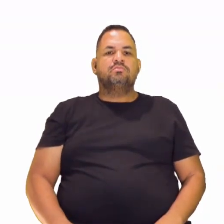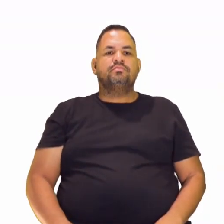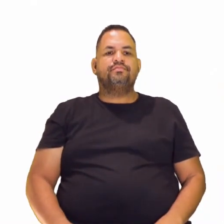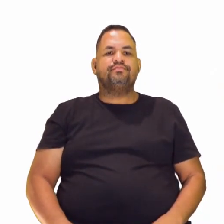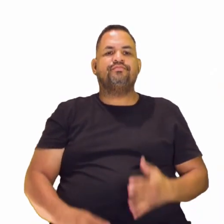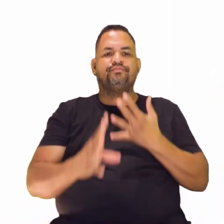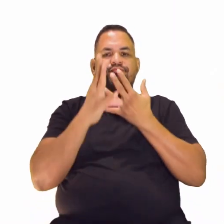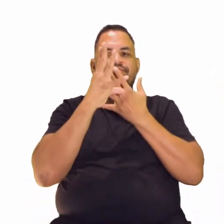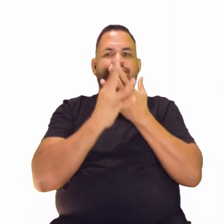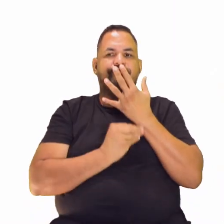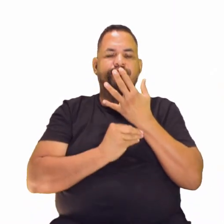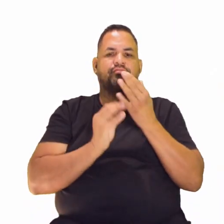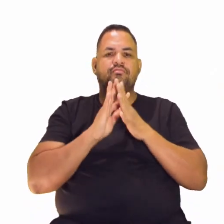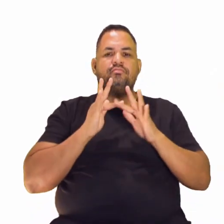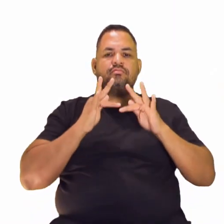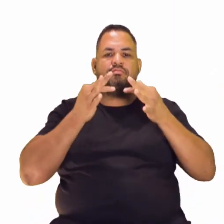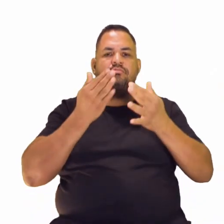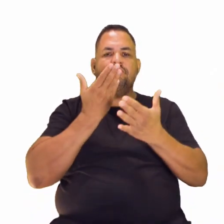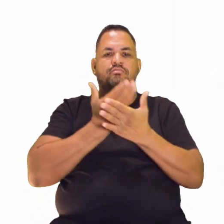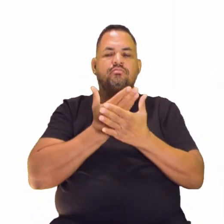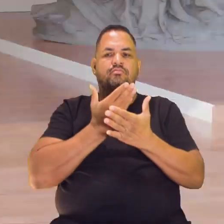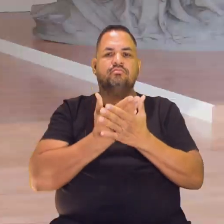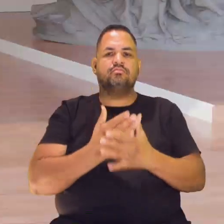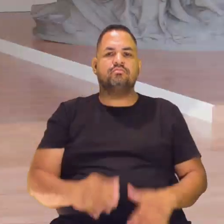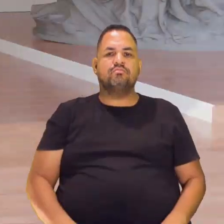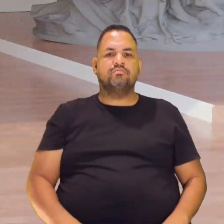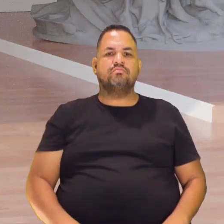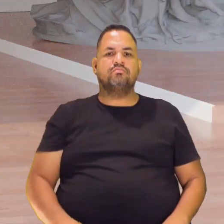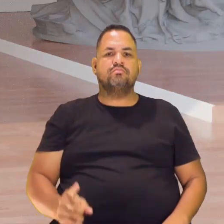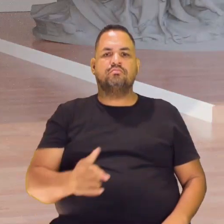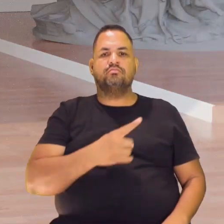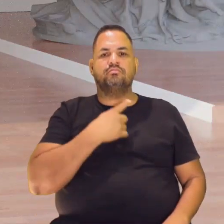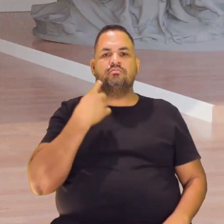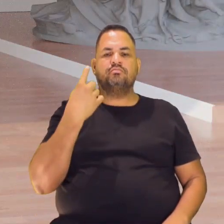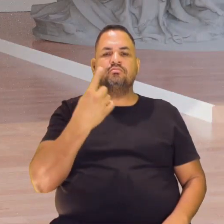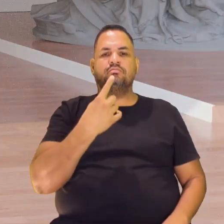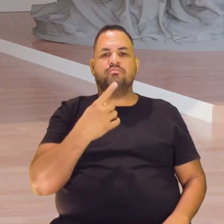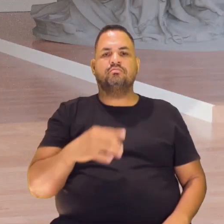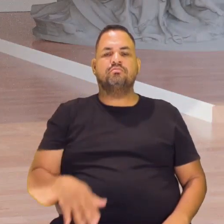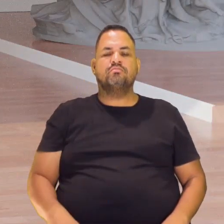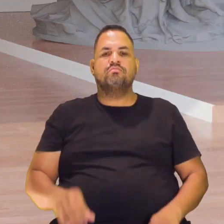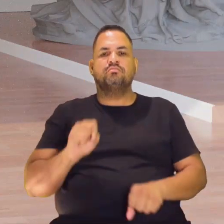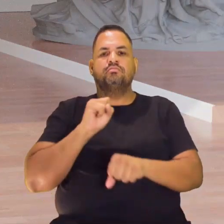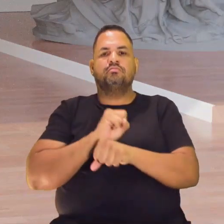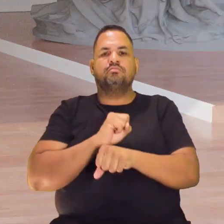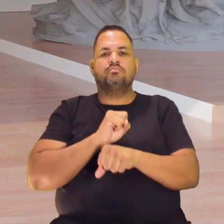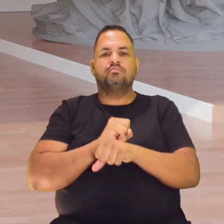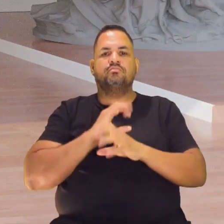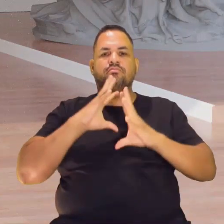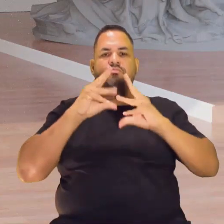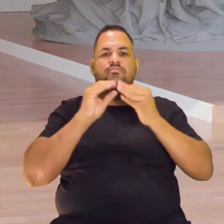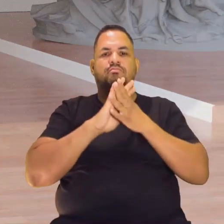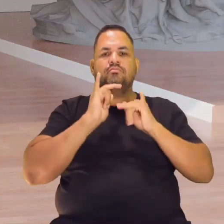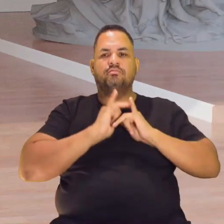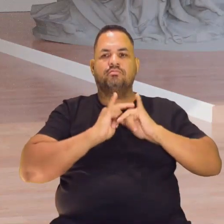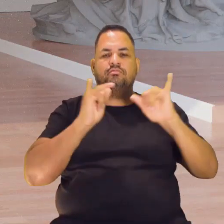aqui nós chegamos aqui às nossas referências, no final da nossa aula, nós Esperamos que toda essa